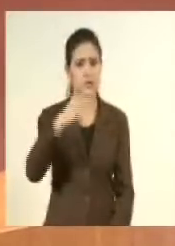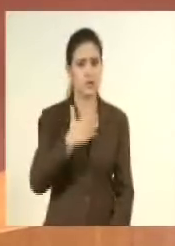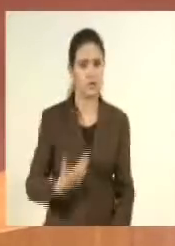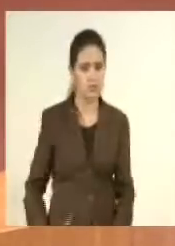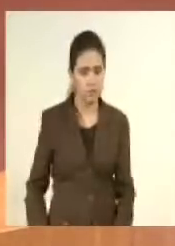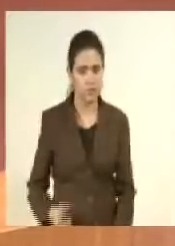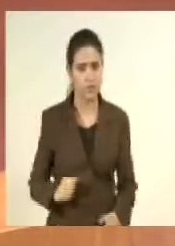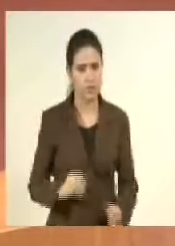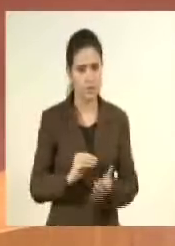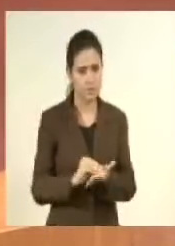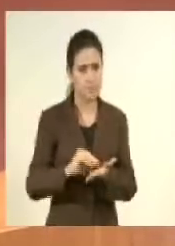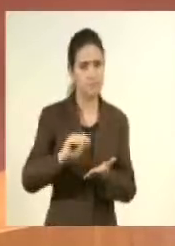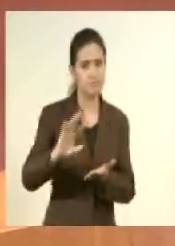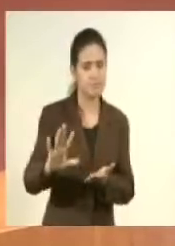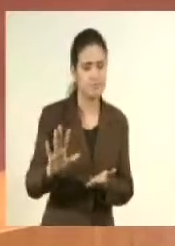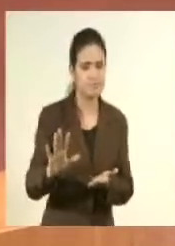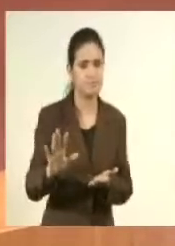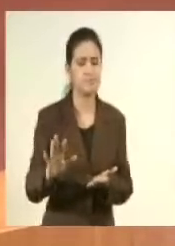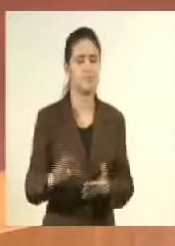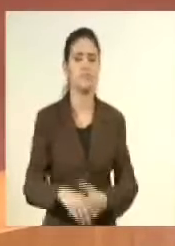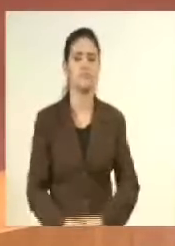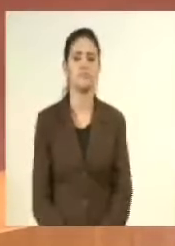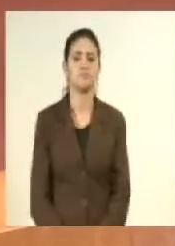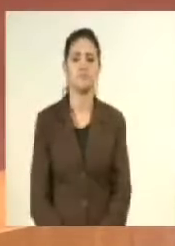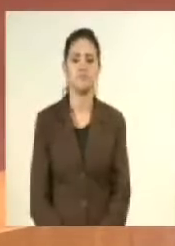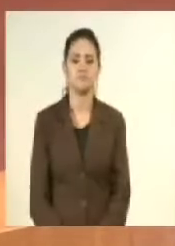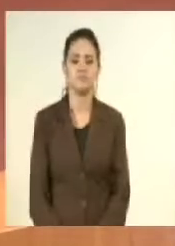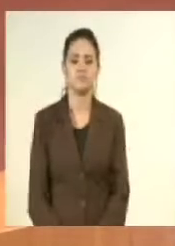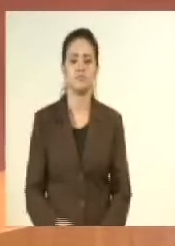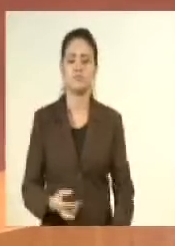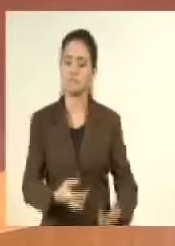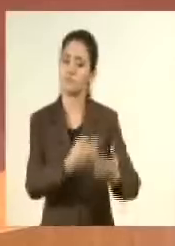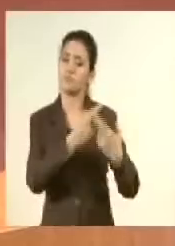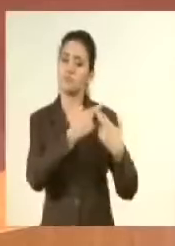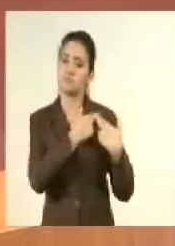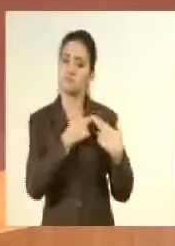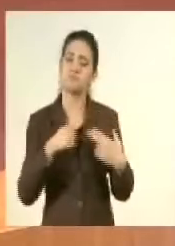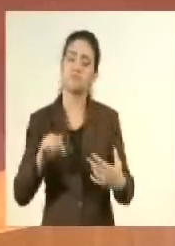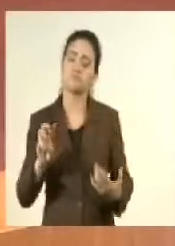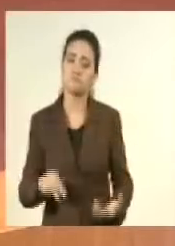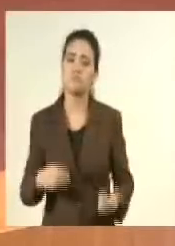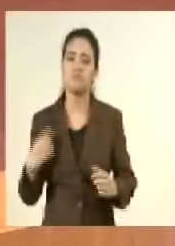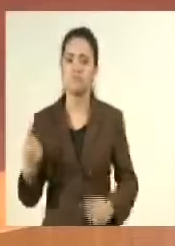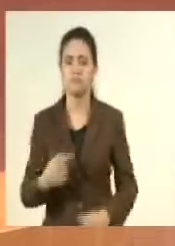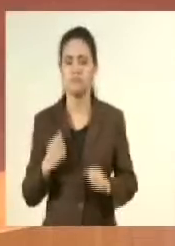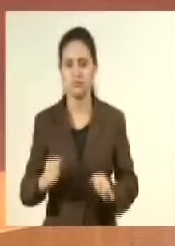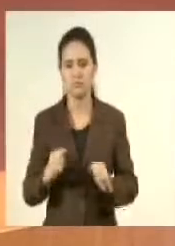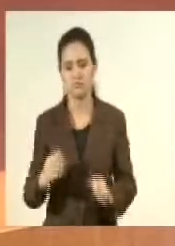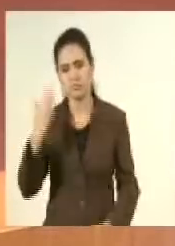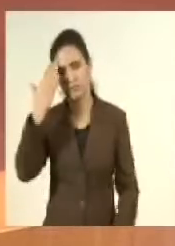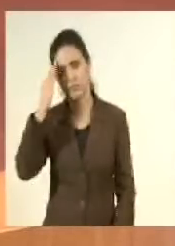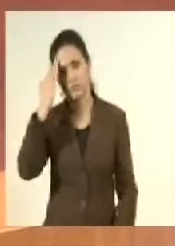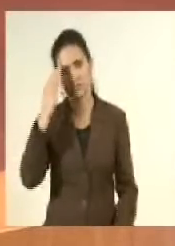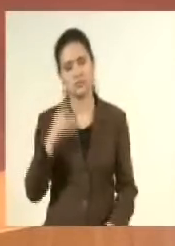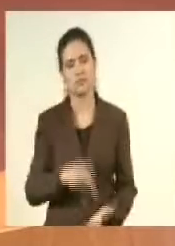encaminhe para os responsáveis, para que a gente possa entender